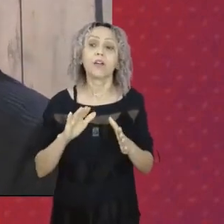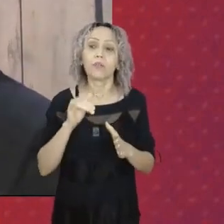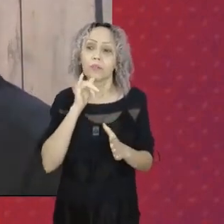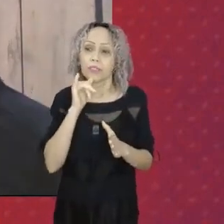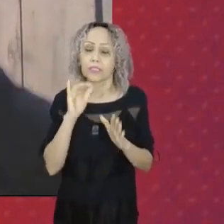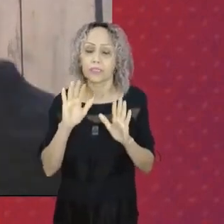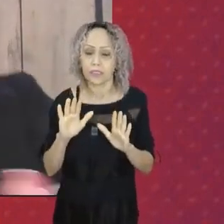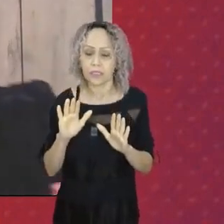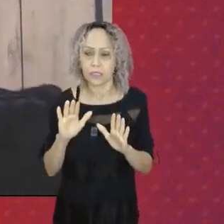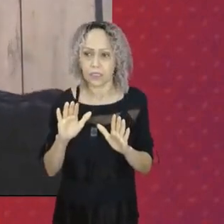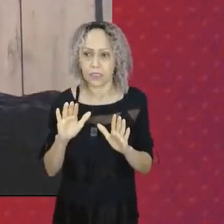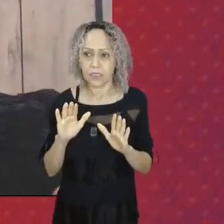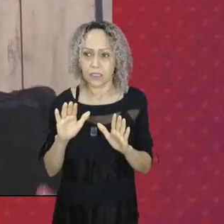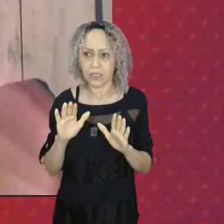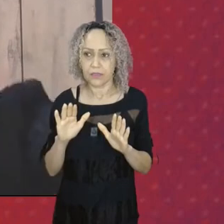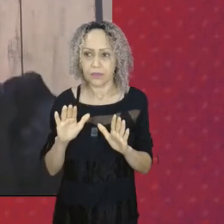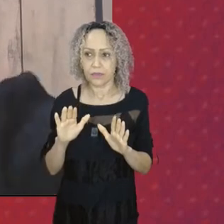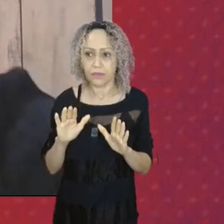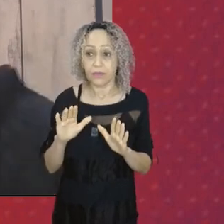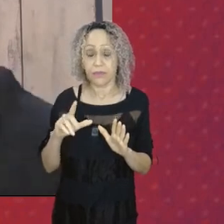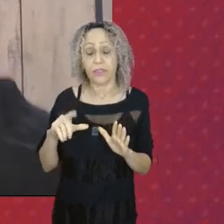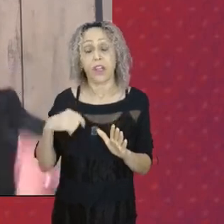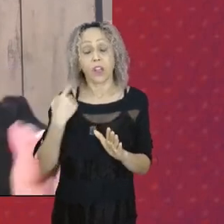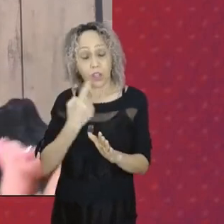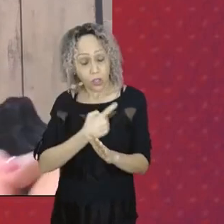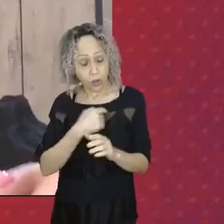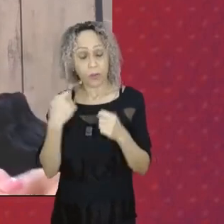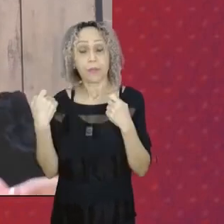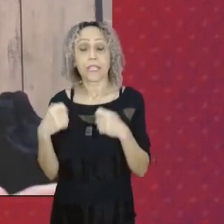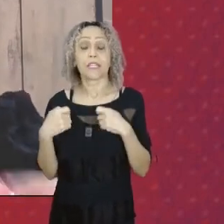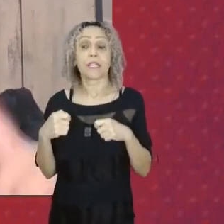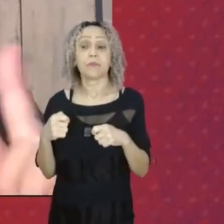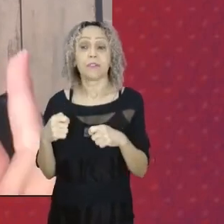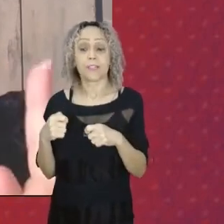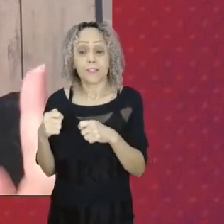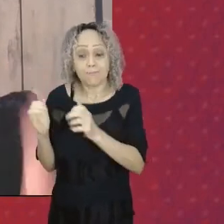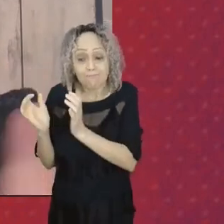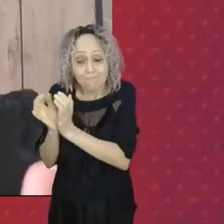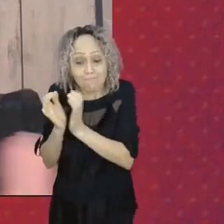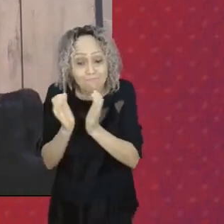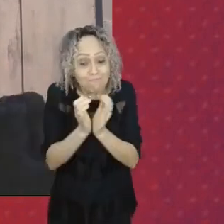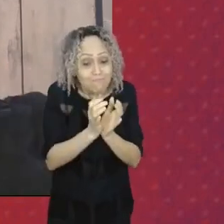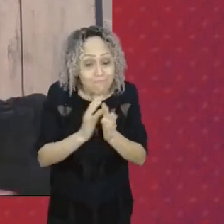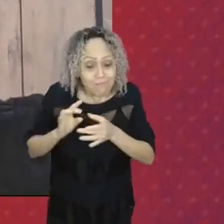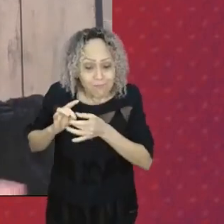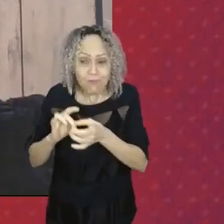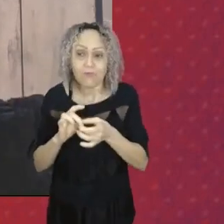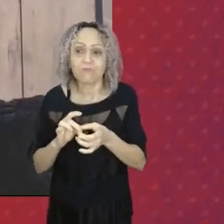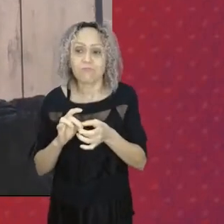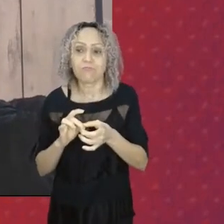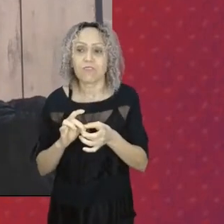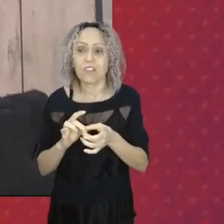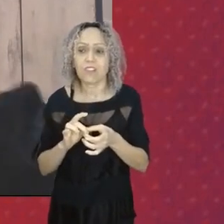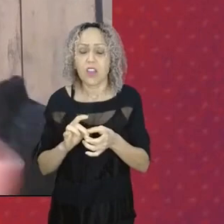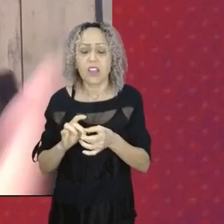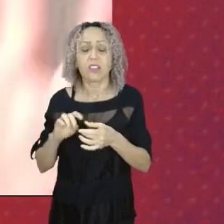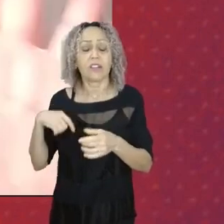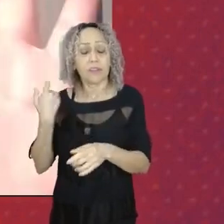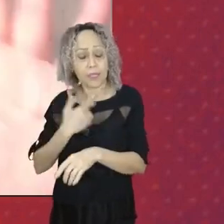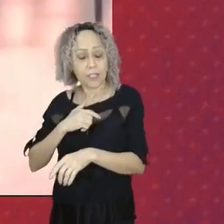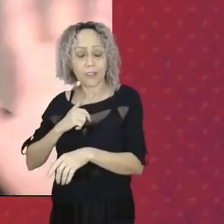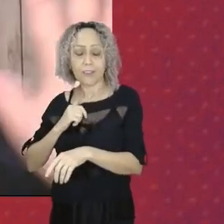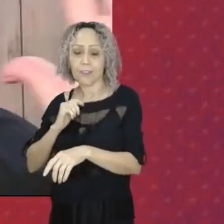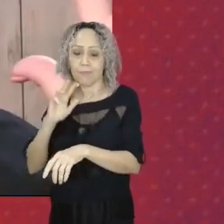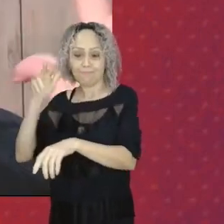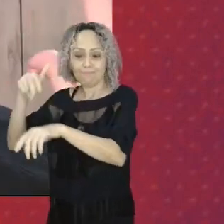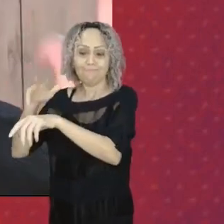seguir. Mas tem um momento que a gente vai se encontrar. E é esse momento que a gente precisa estar juntas, ocupando os espaços de poder. E não